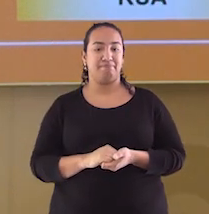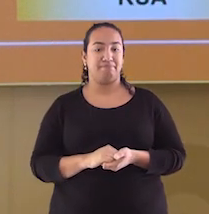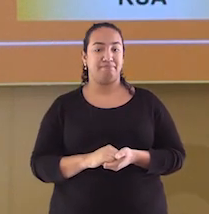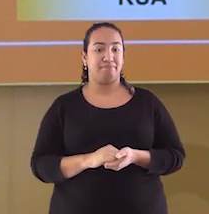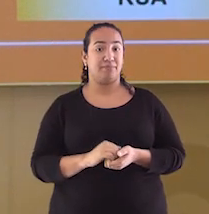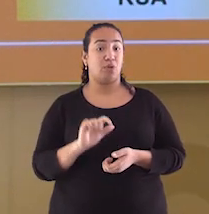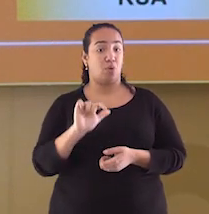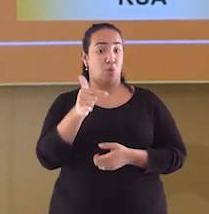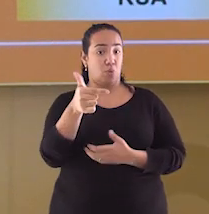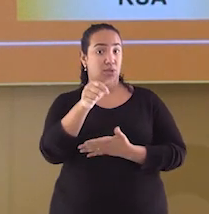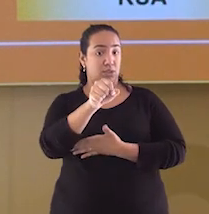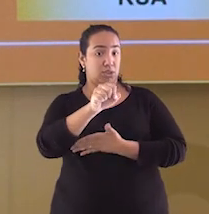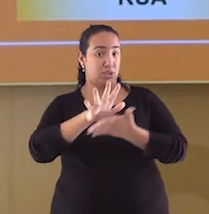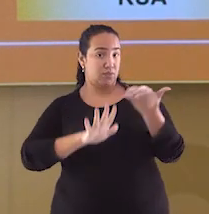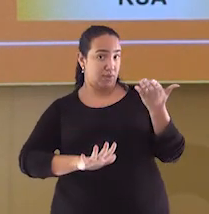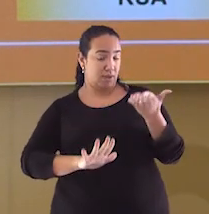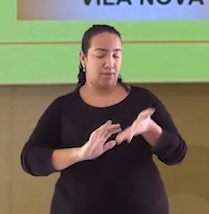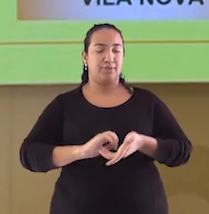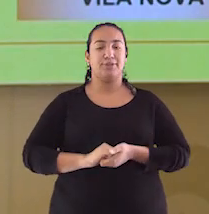uma questão, vamos lá?